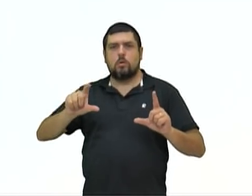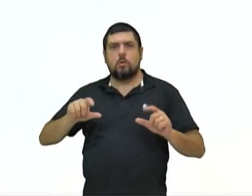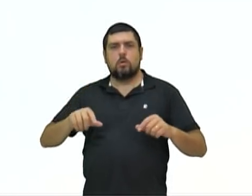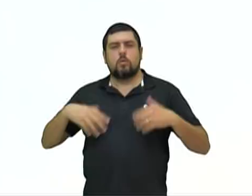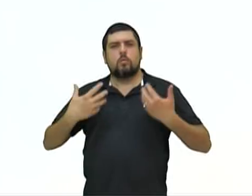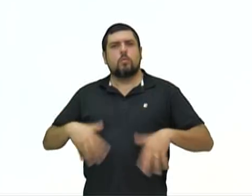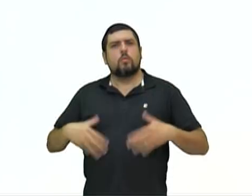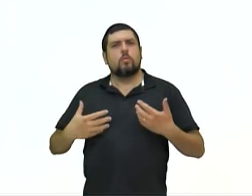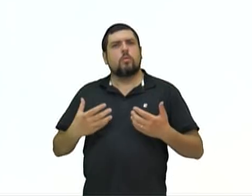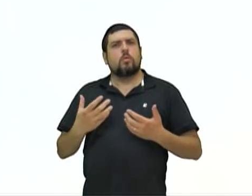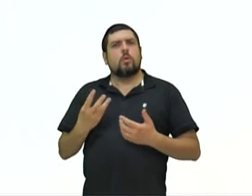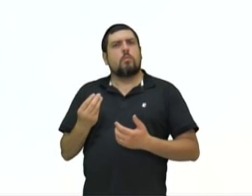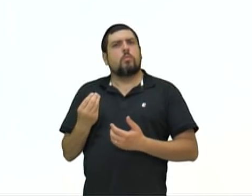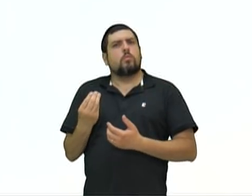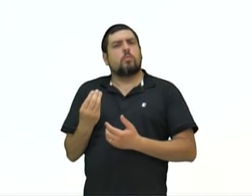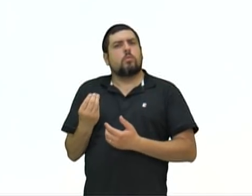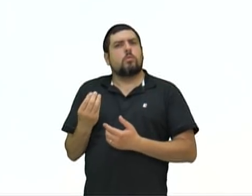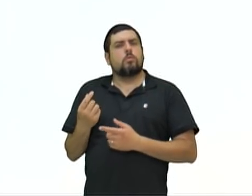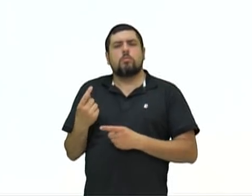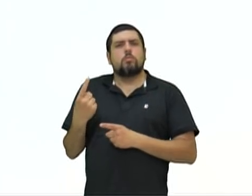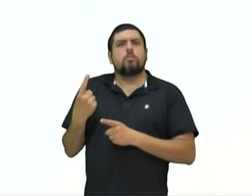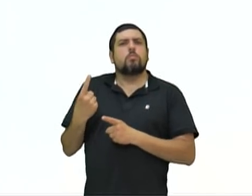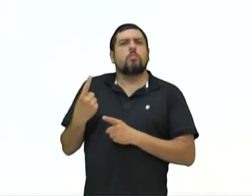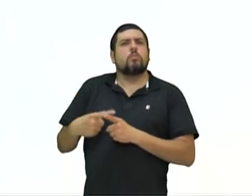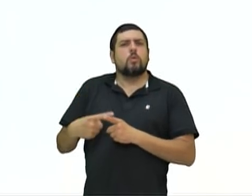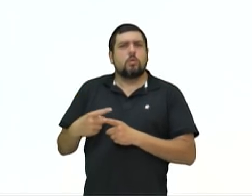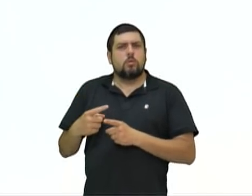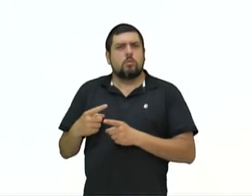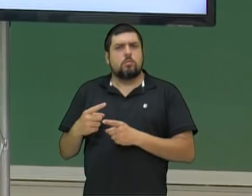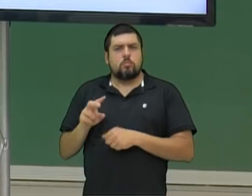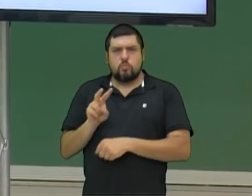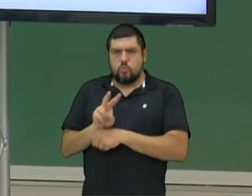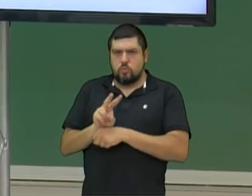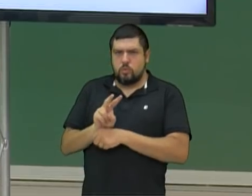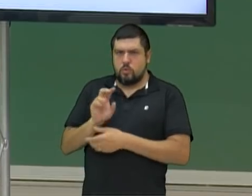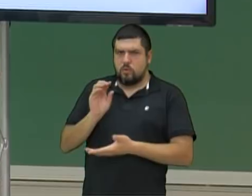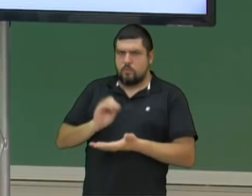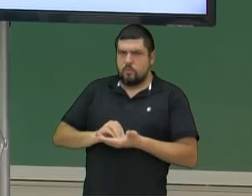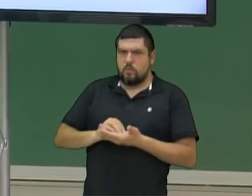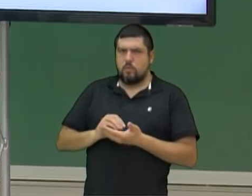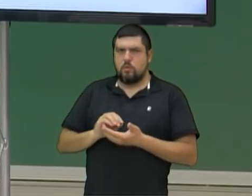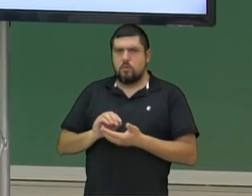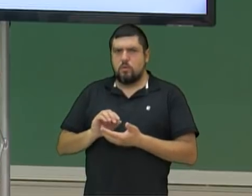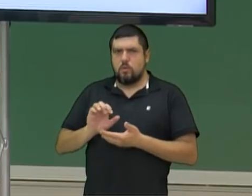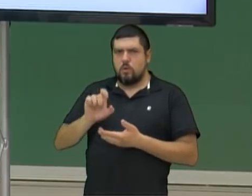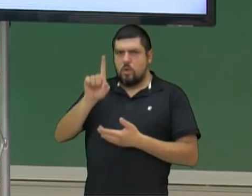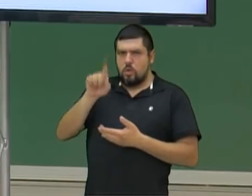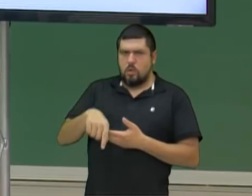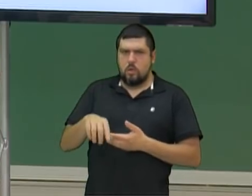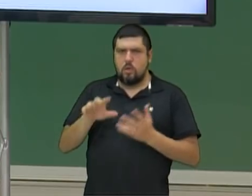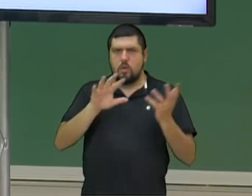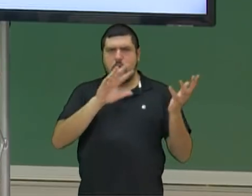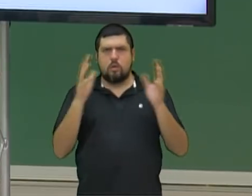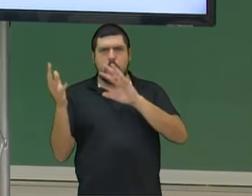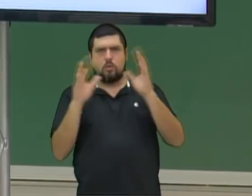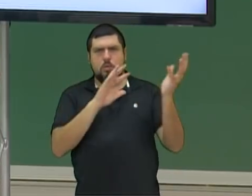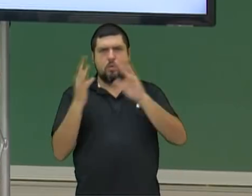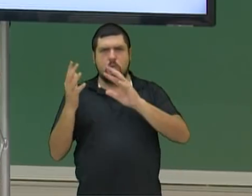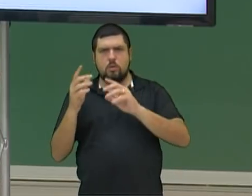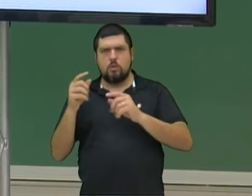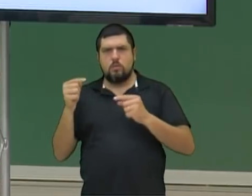que aumentou desse jeito, né? Qual será? Falta de cuidado, clima? Tem um clima mais propício para